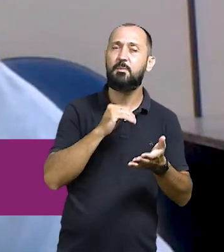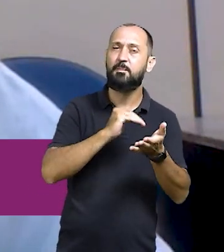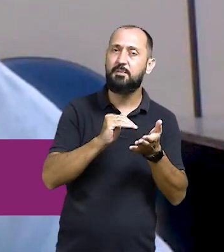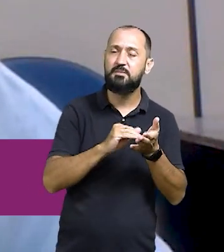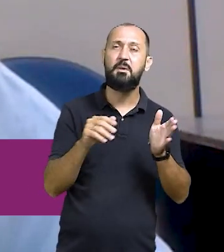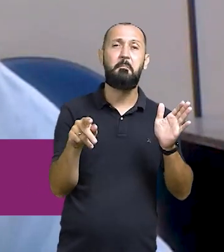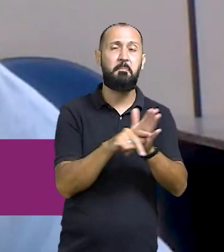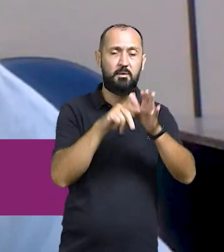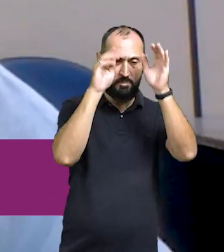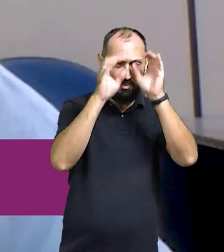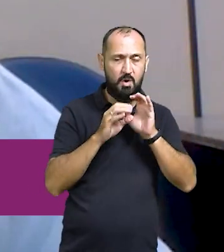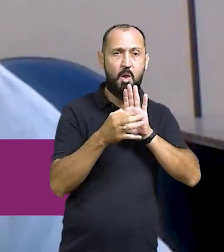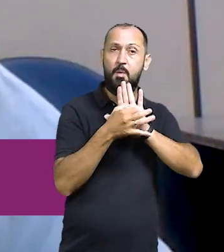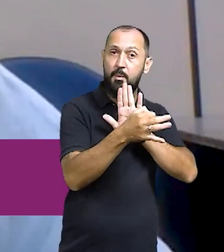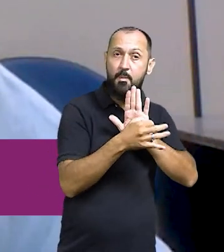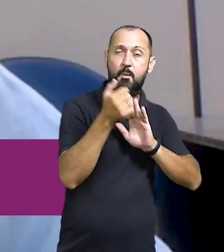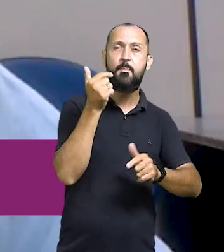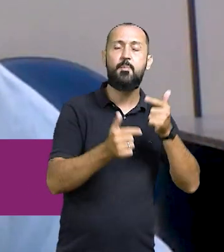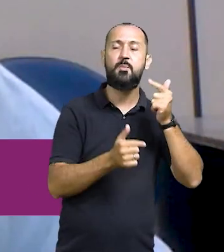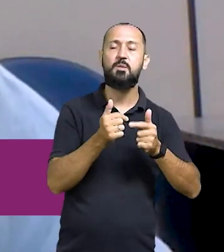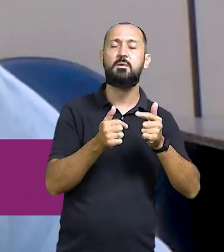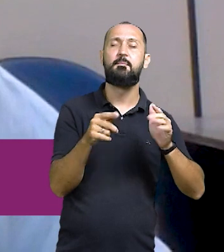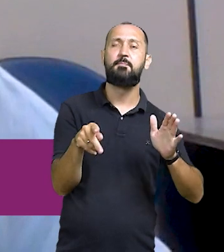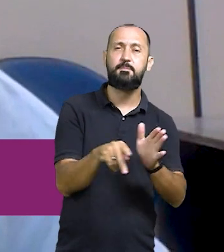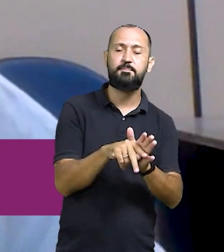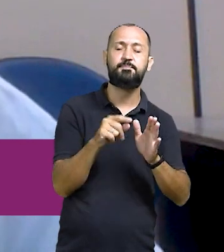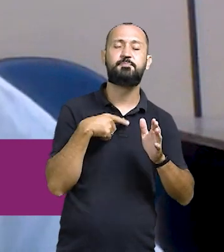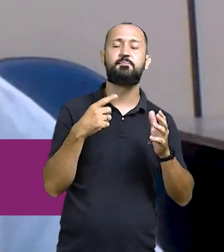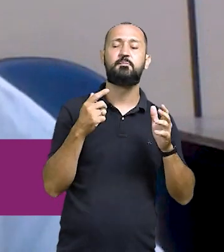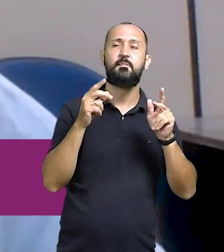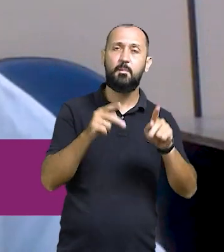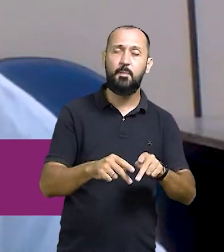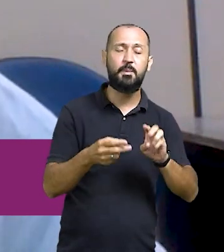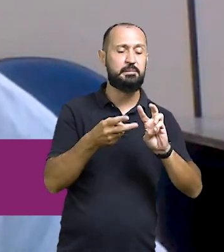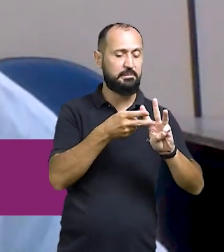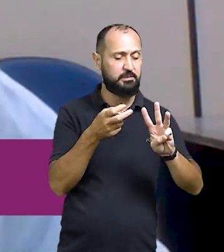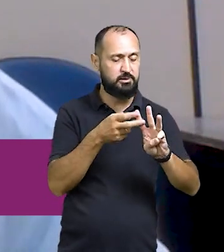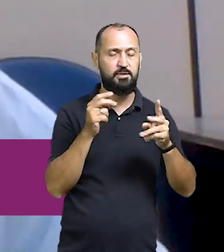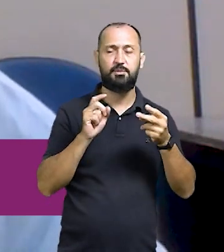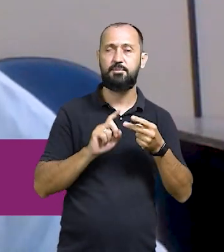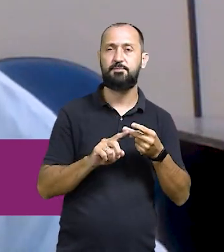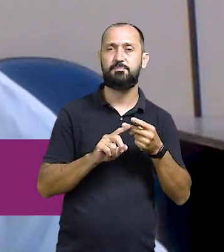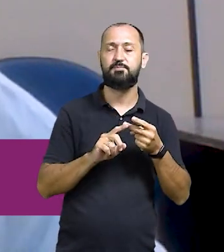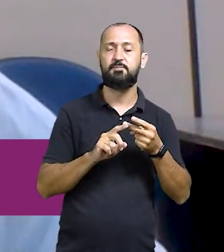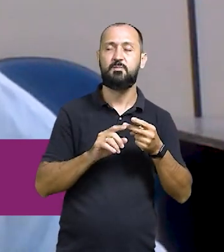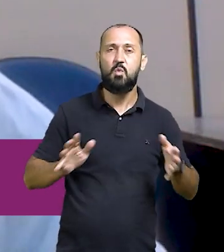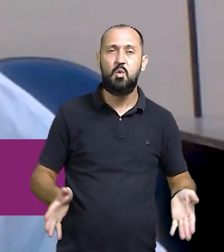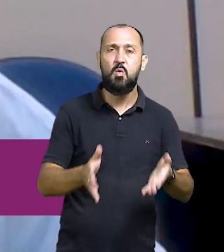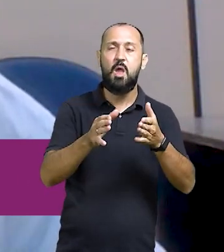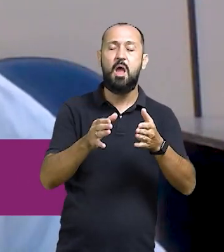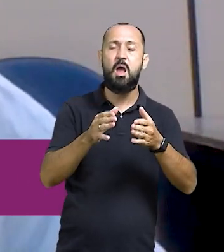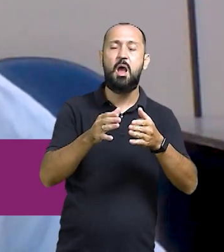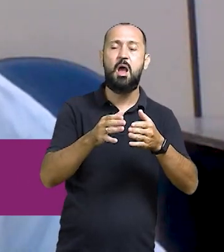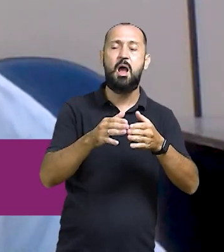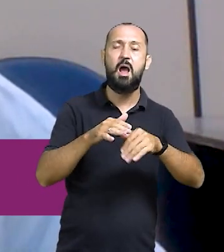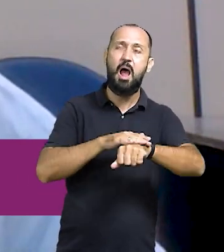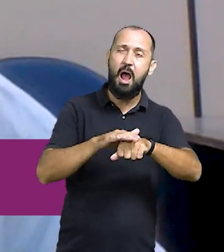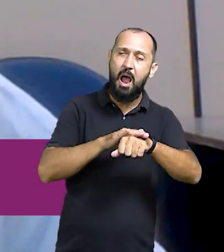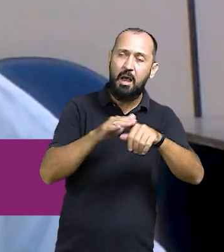uma secretaria desmembrada, na verdade, ela é criada na medida que o governo do Estado, né,